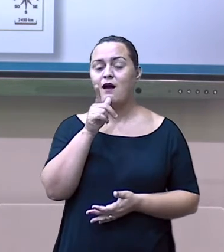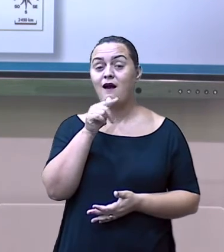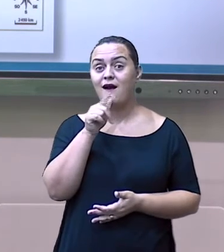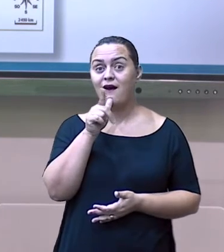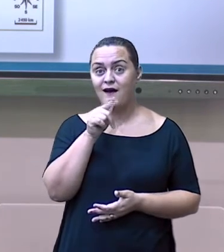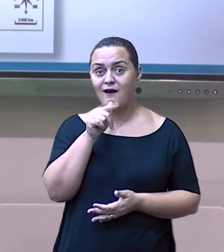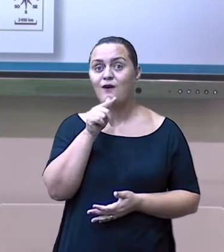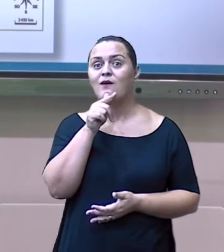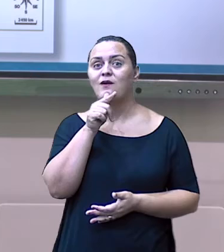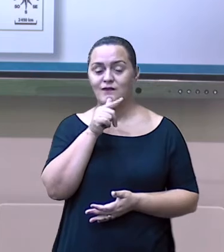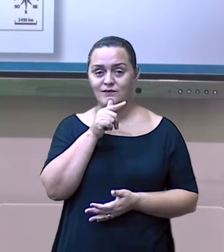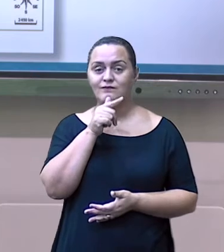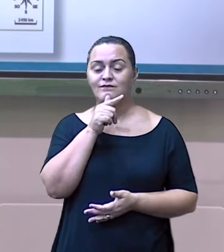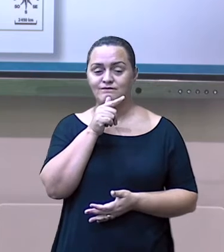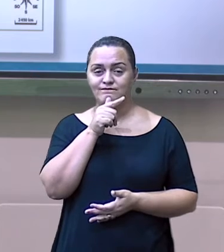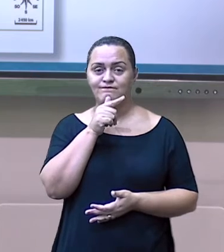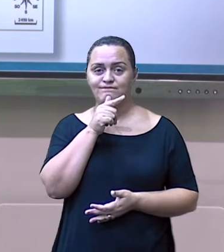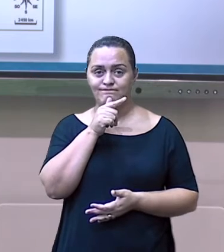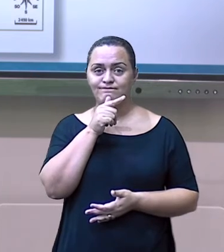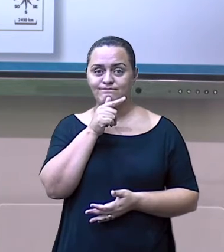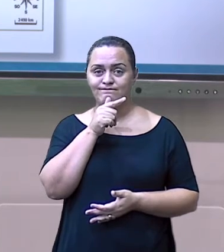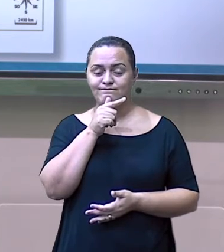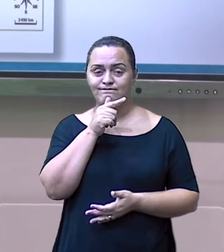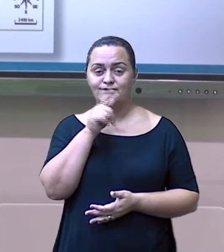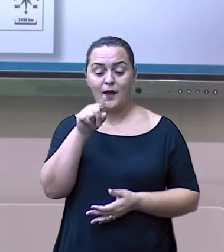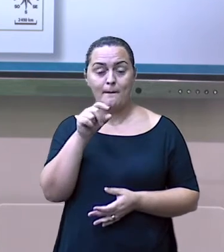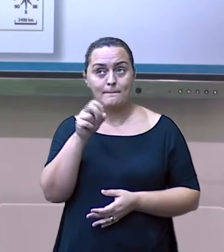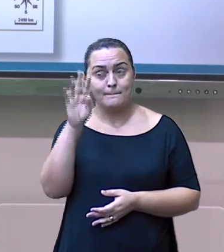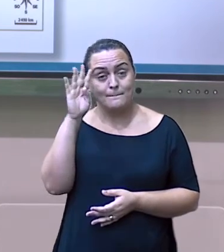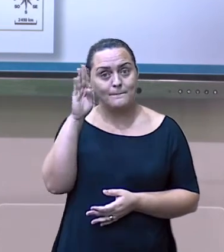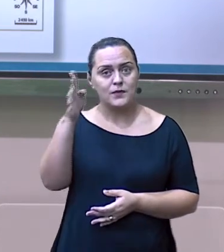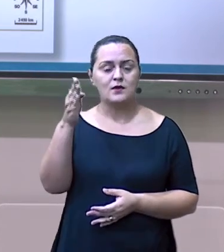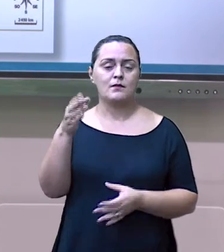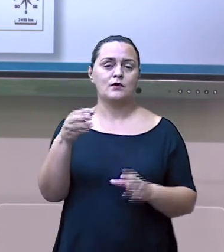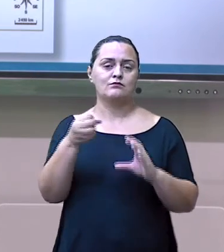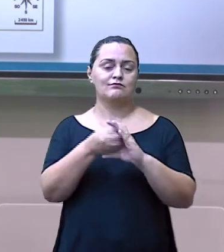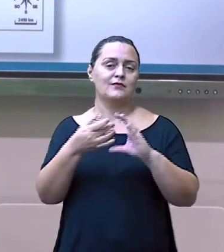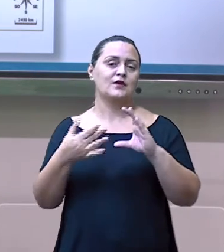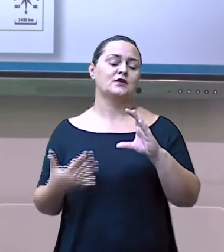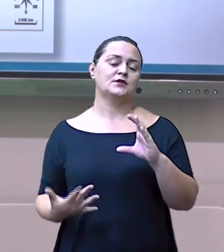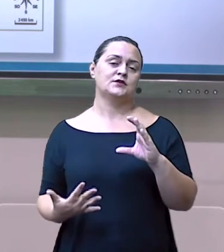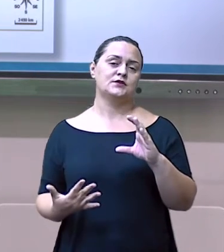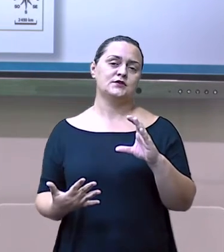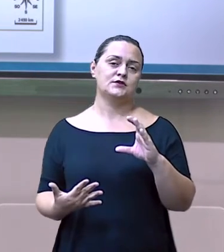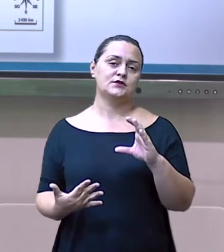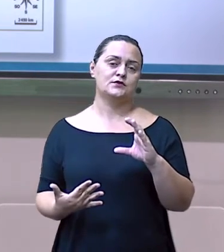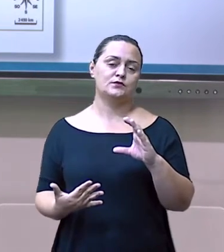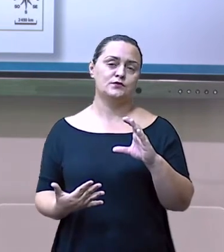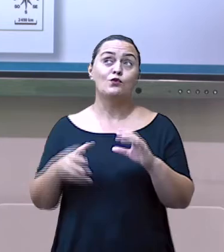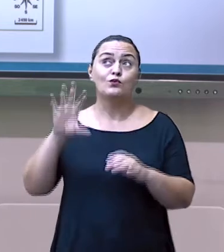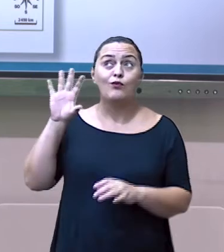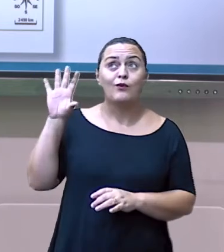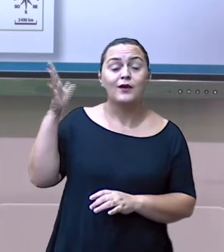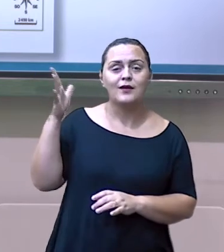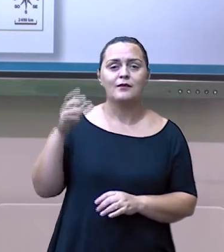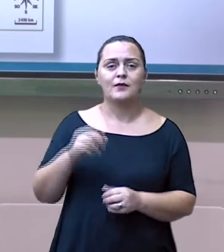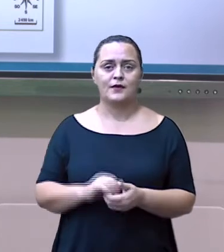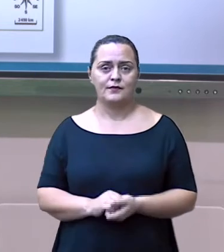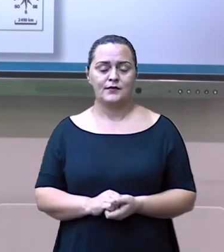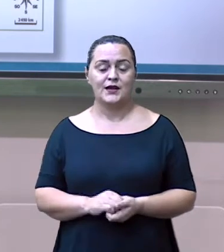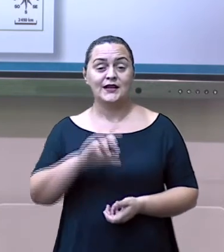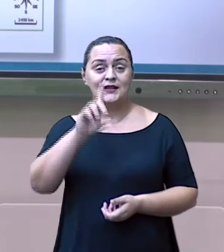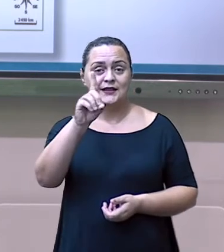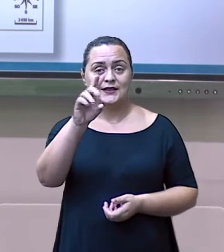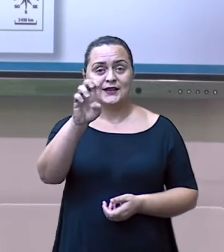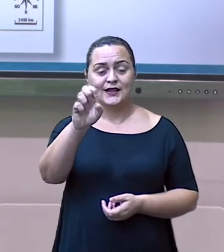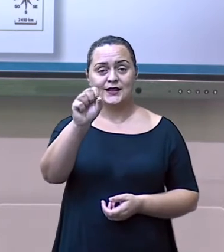Tá certo? É a falta de água. Isso é importante, porque mesmo aqui, no maior deserto